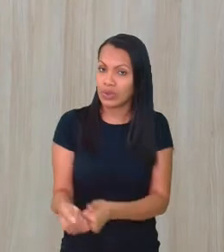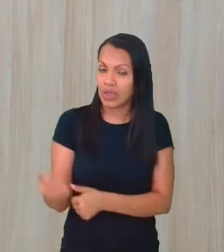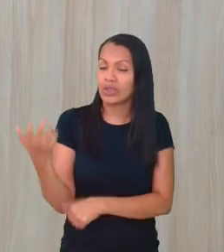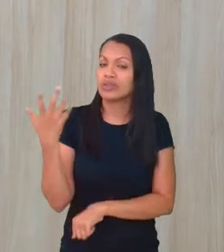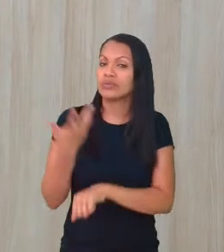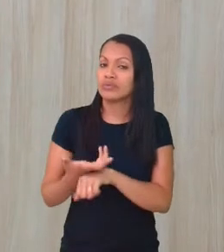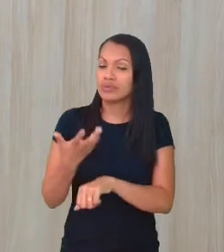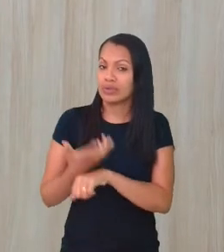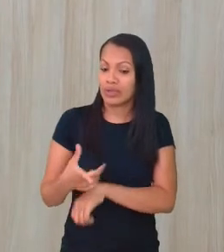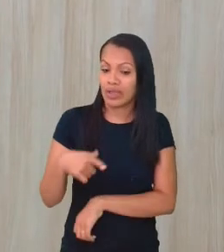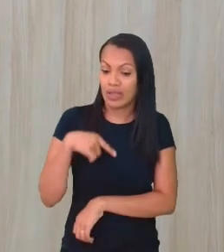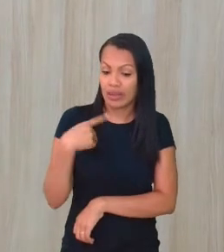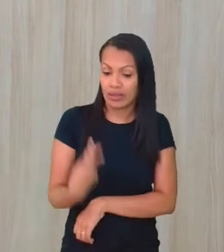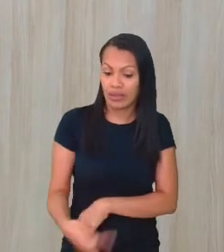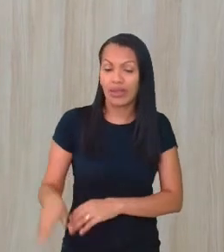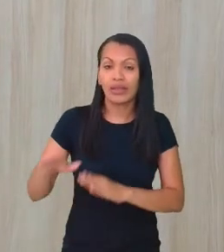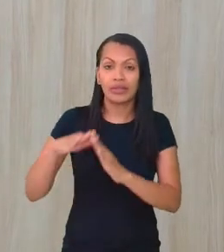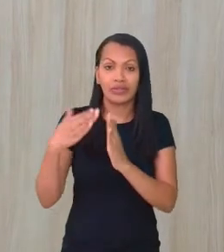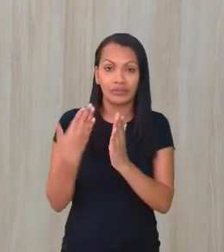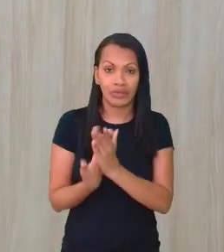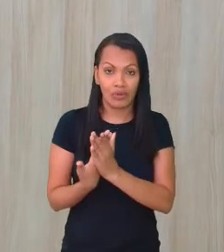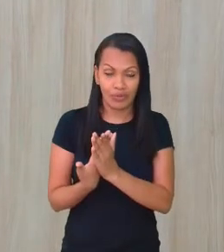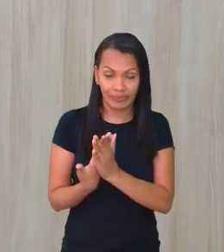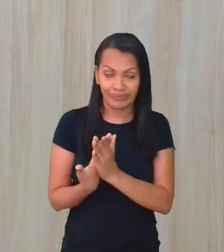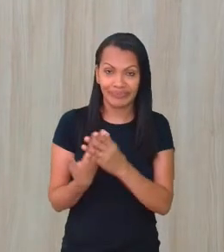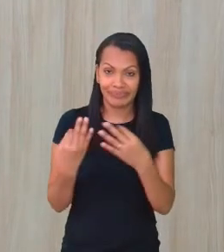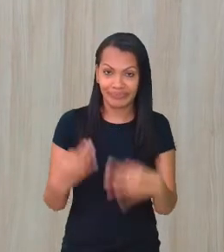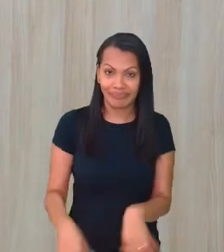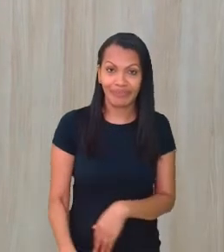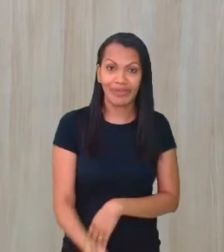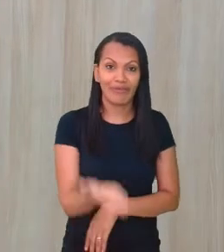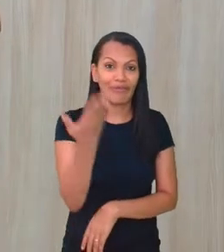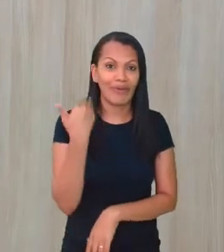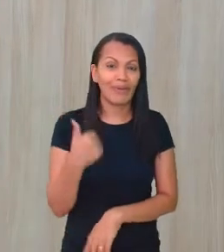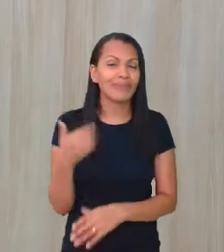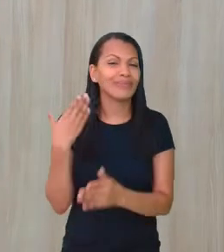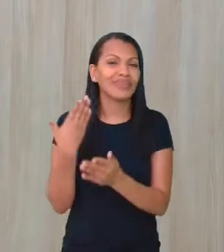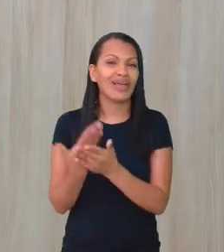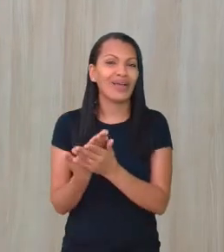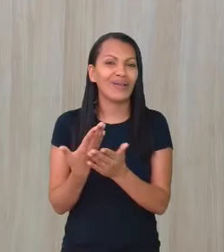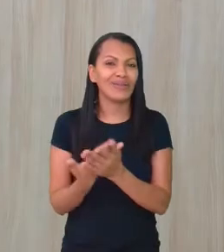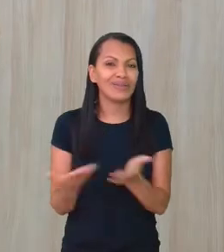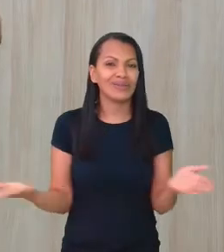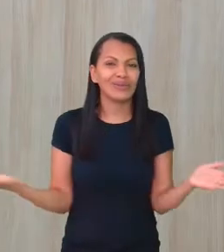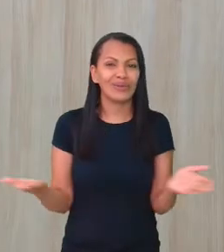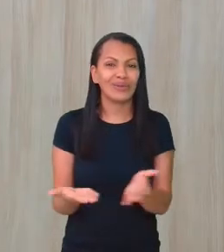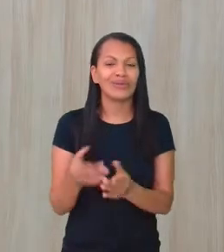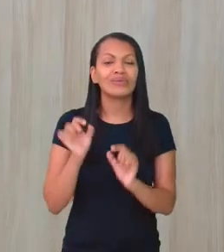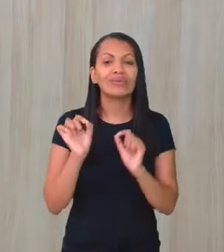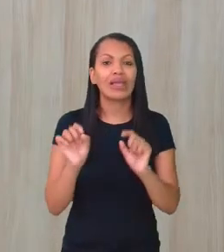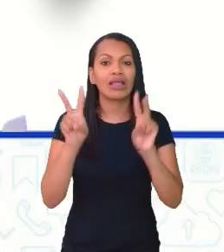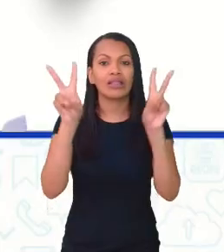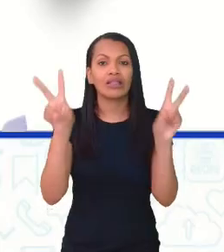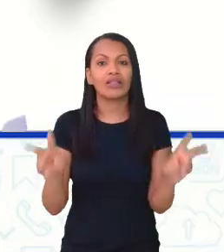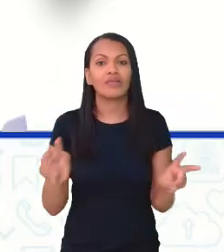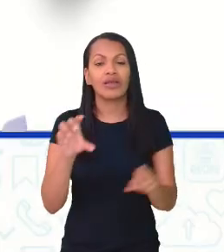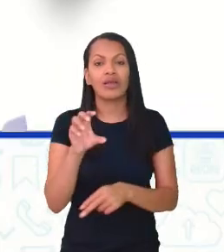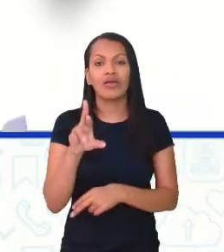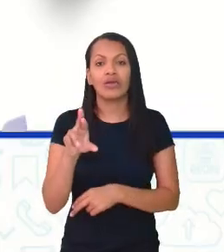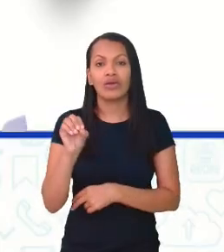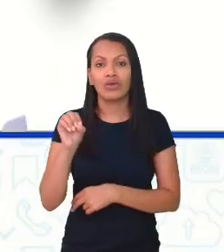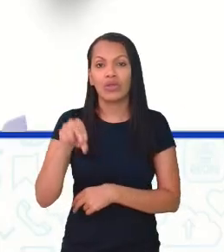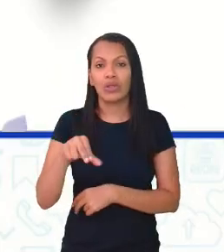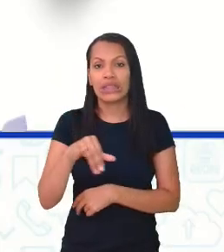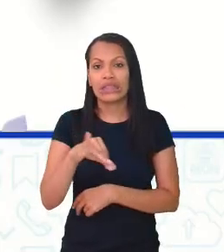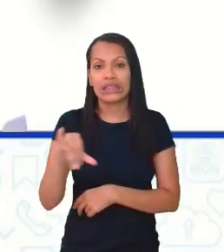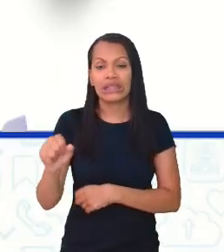certo? Simbora, todos os recados dados? Vamos embora para a aula de hoje, que é sobre crônica. É um gênero textual que a